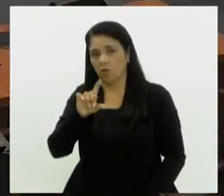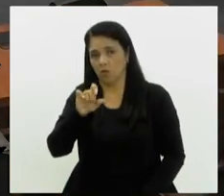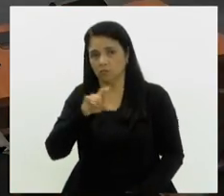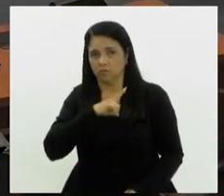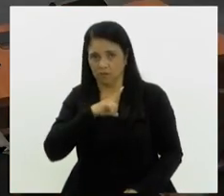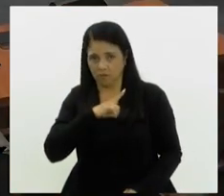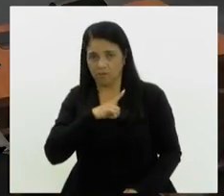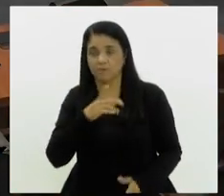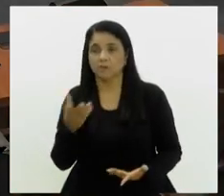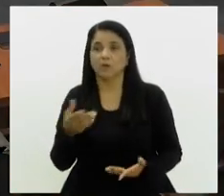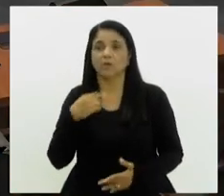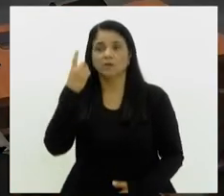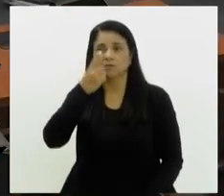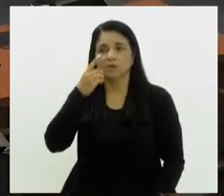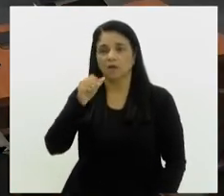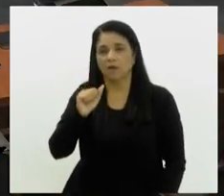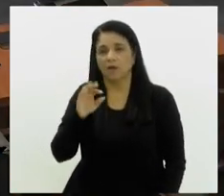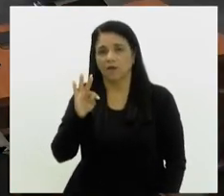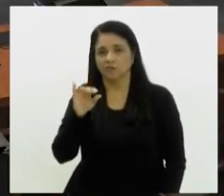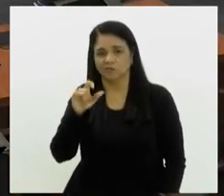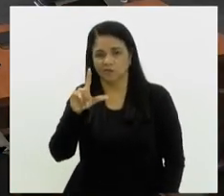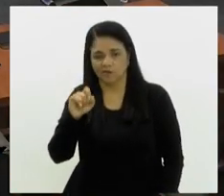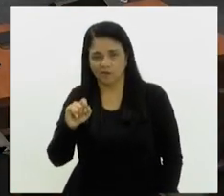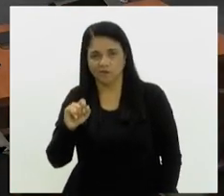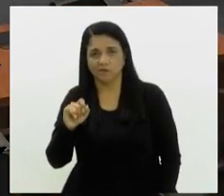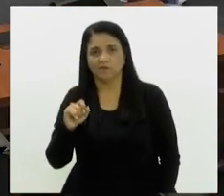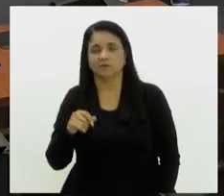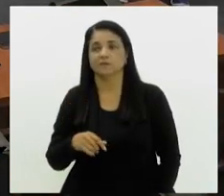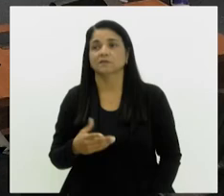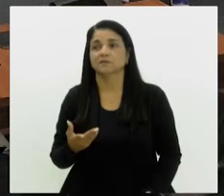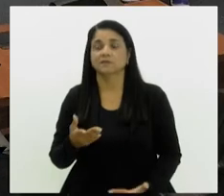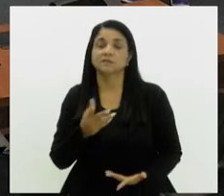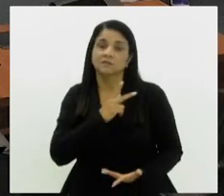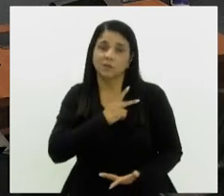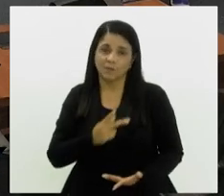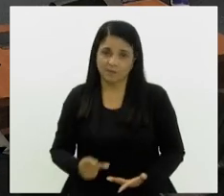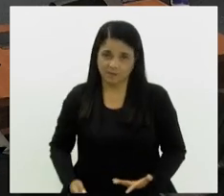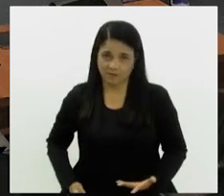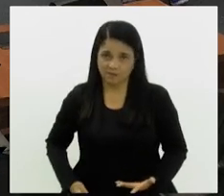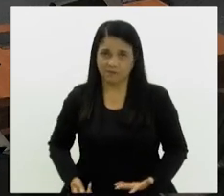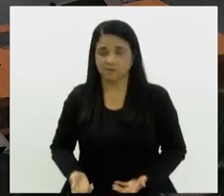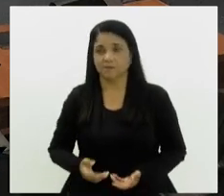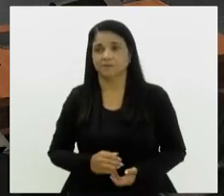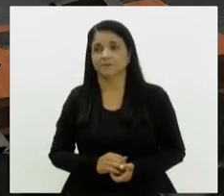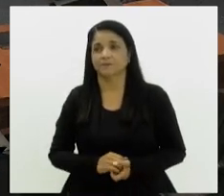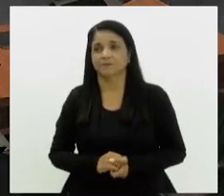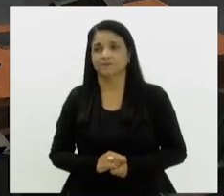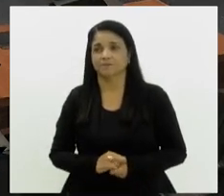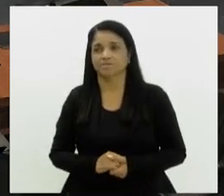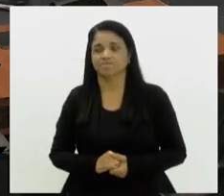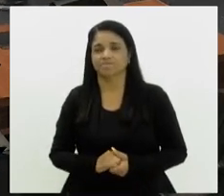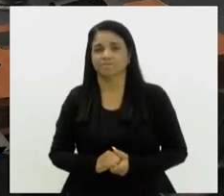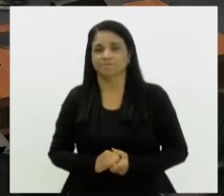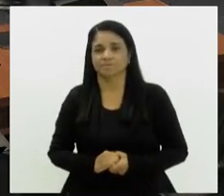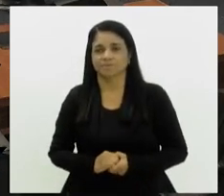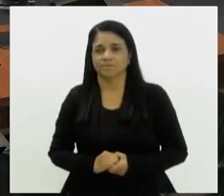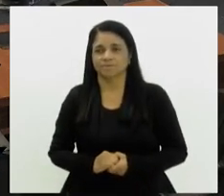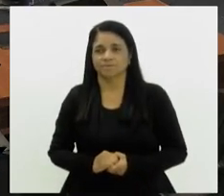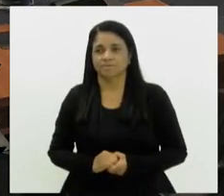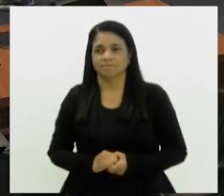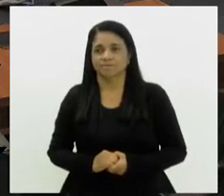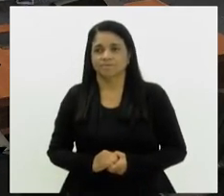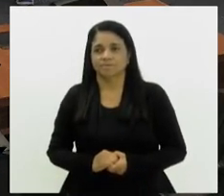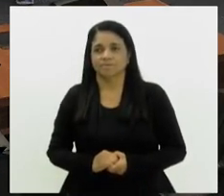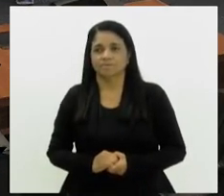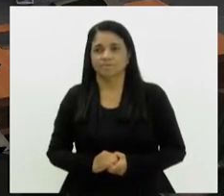Deputado Átila Nunes. Senhora presidente.